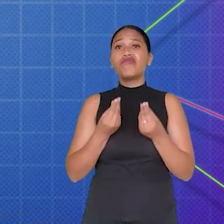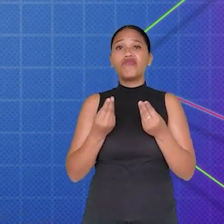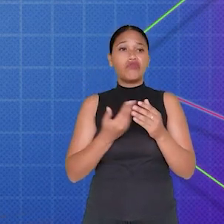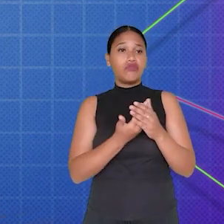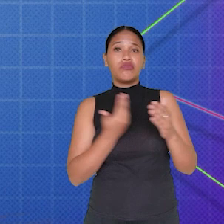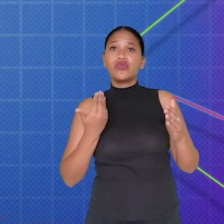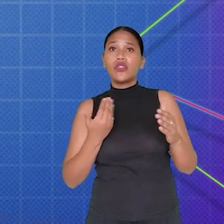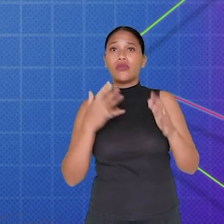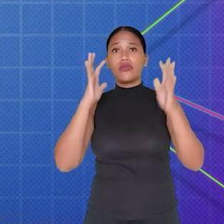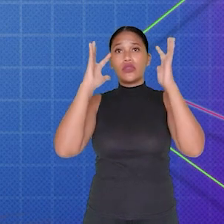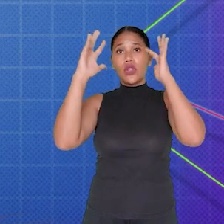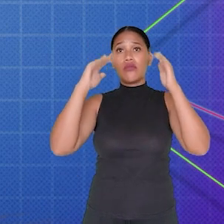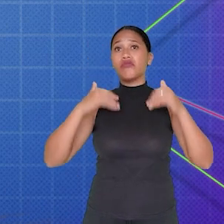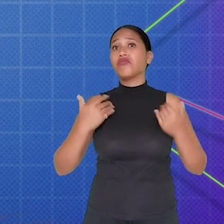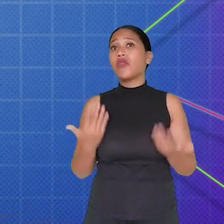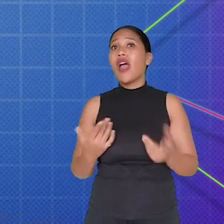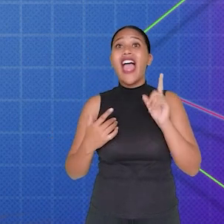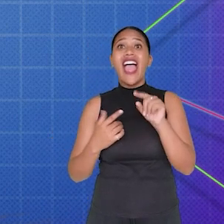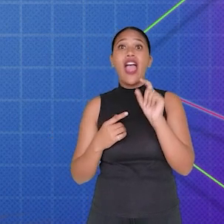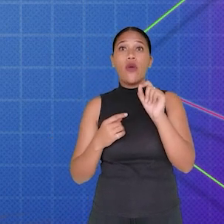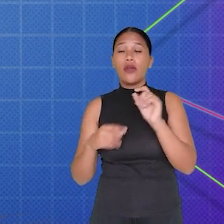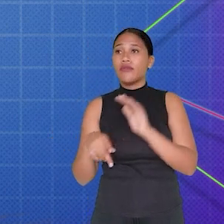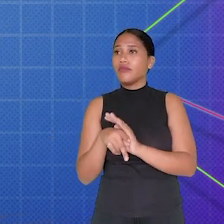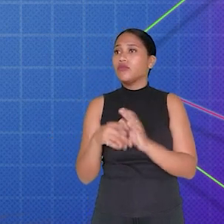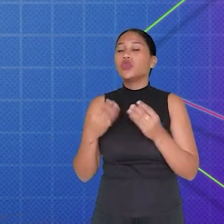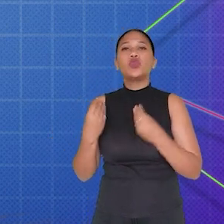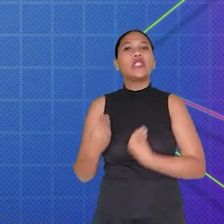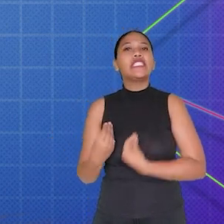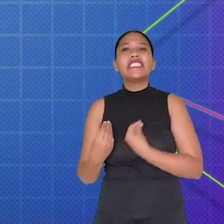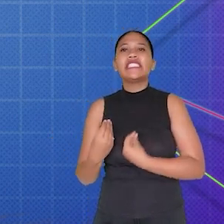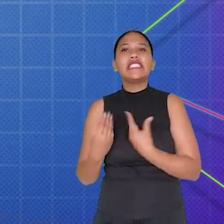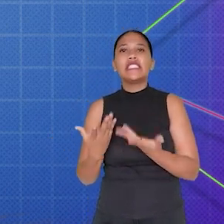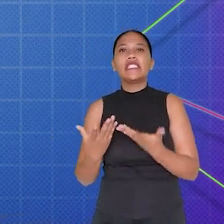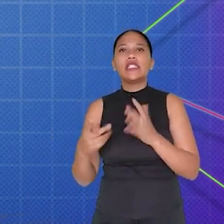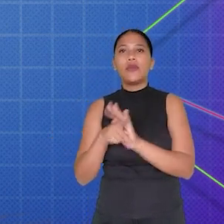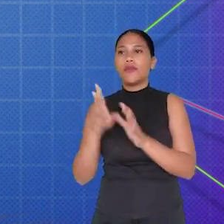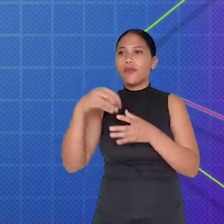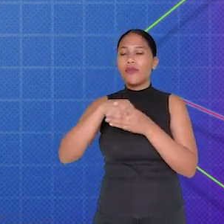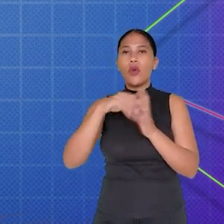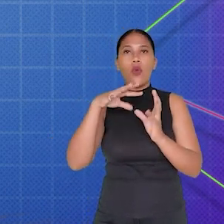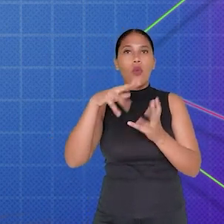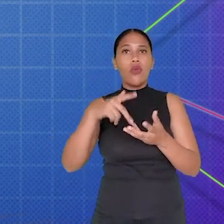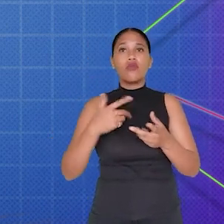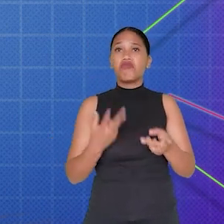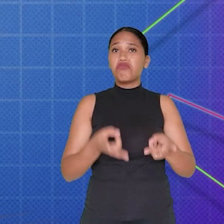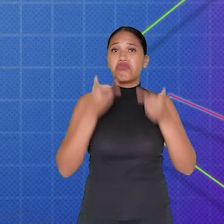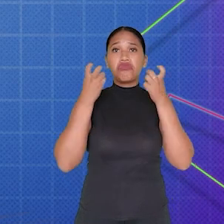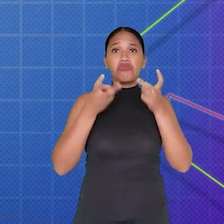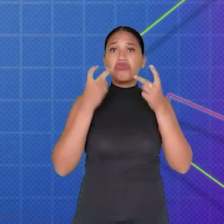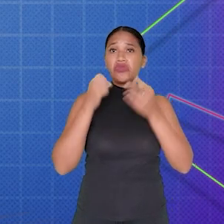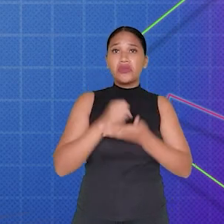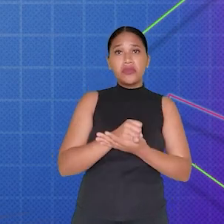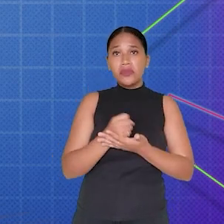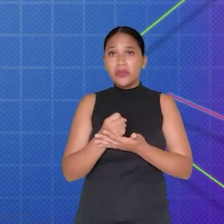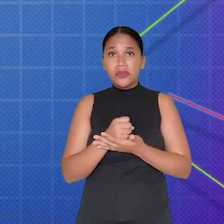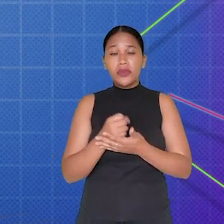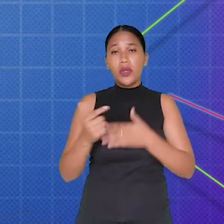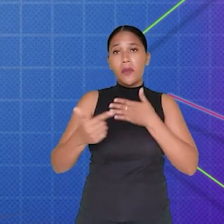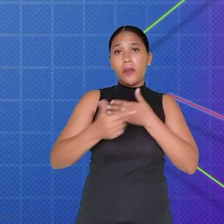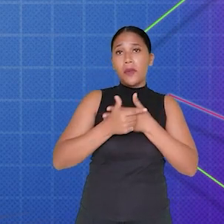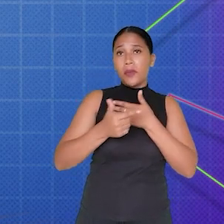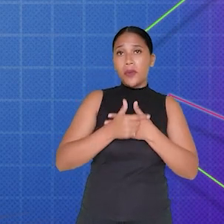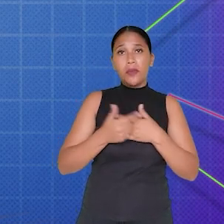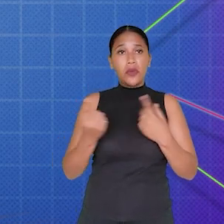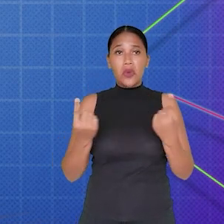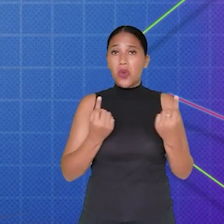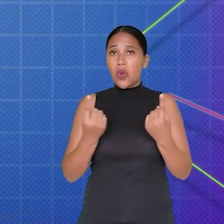não fazem parte do universo ficcional do jogo, ou seja, são elementos que não existem dentro do mundo do jogo e não são percebidos pelos